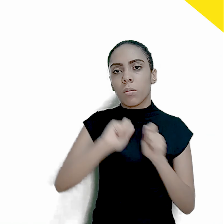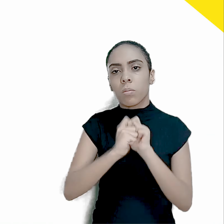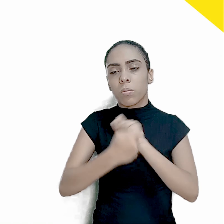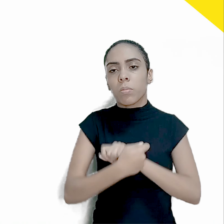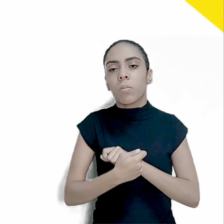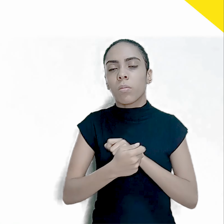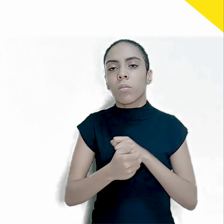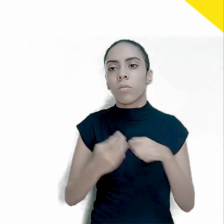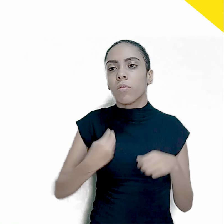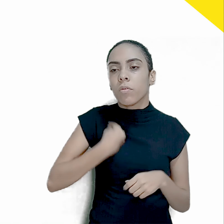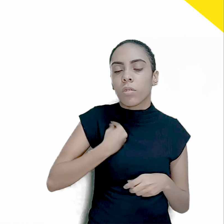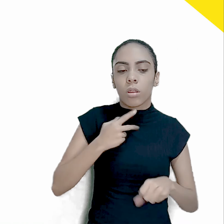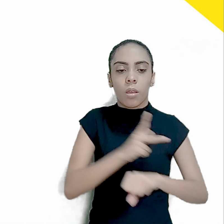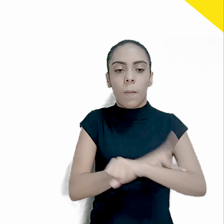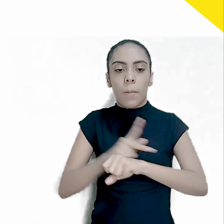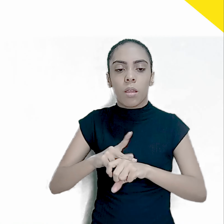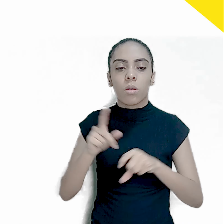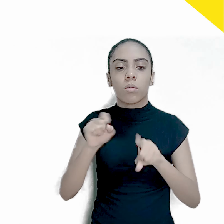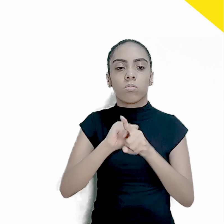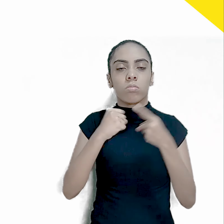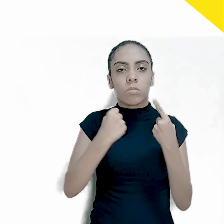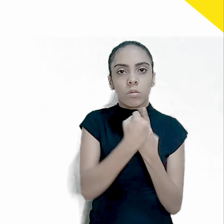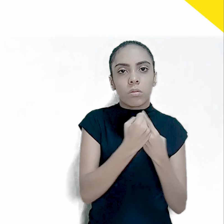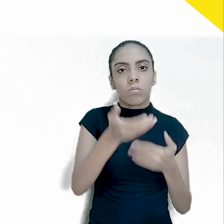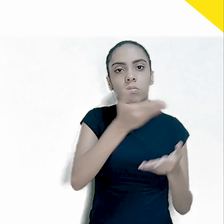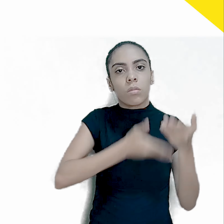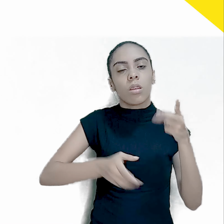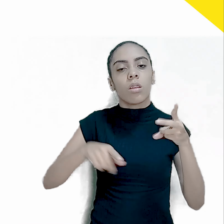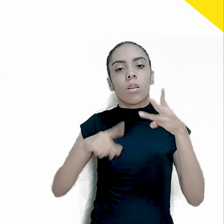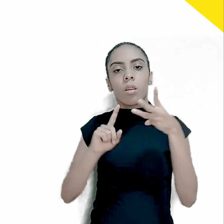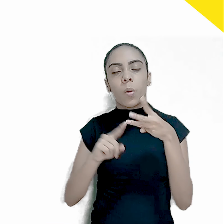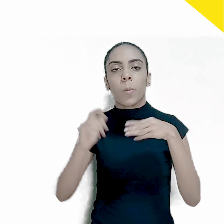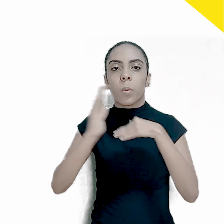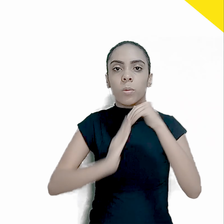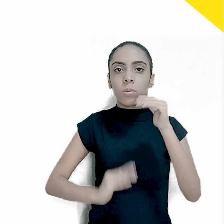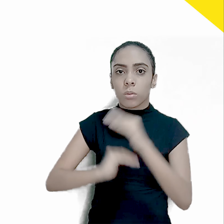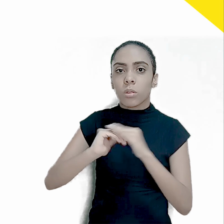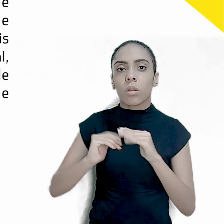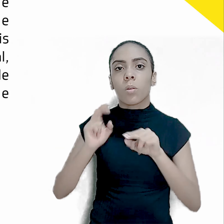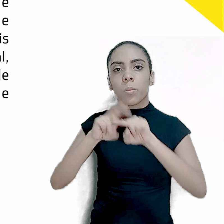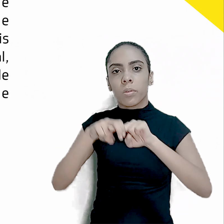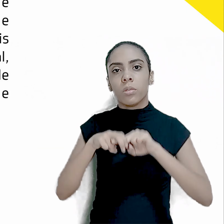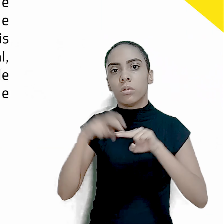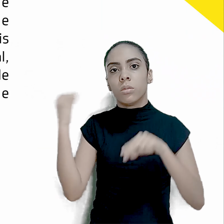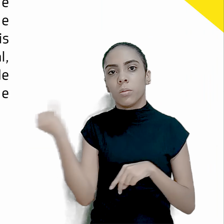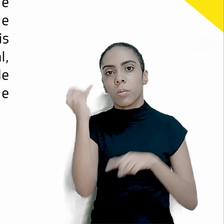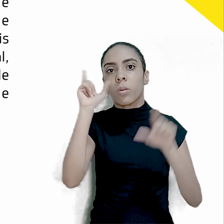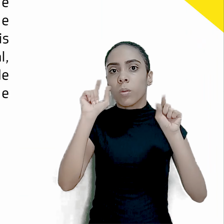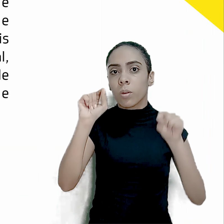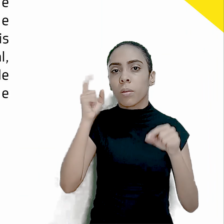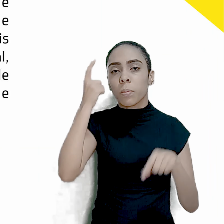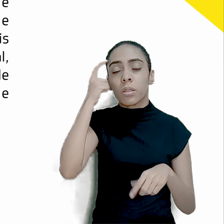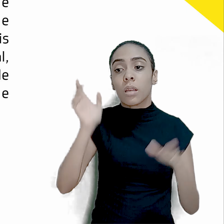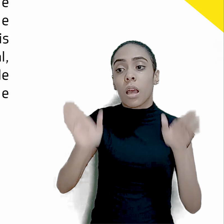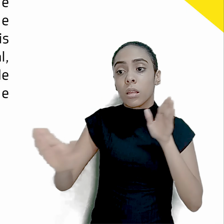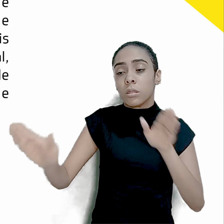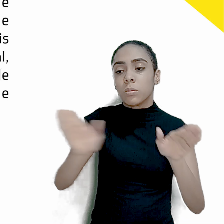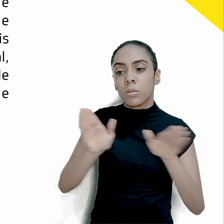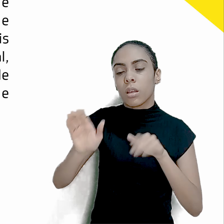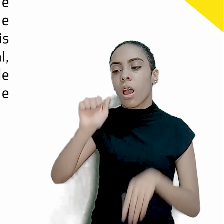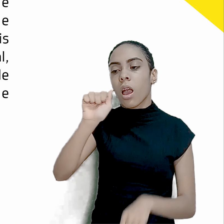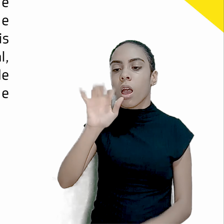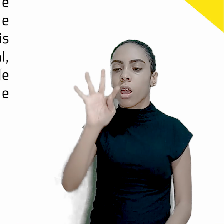pessoais, pedagógicas, sociais e profissionais Para isso, é importantíssimo pensar na